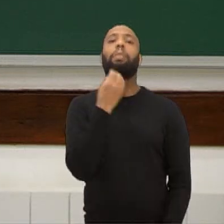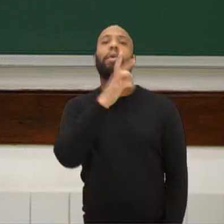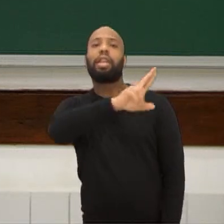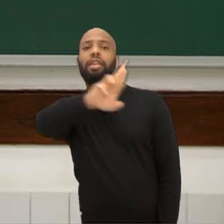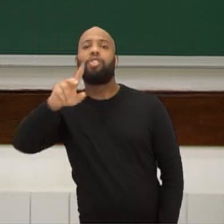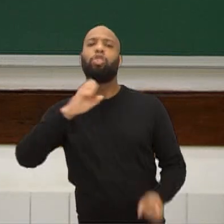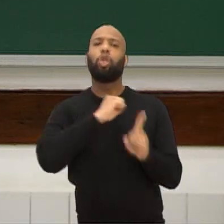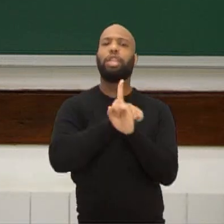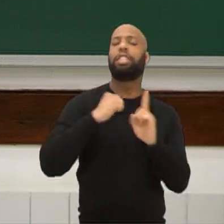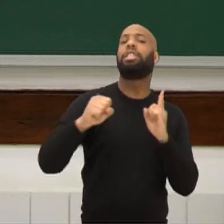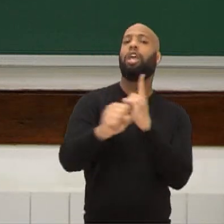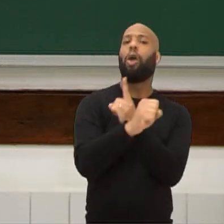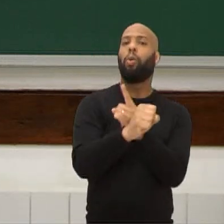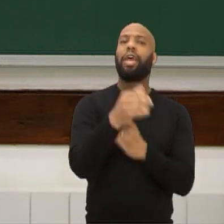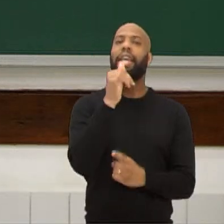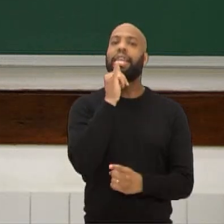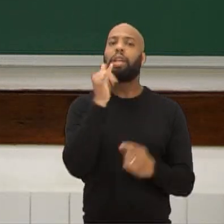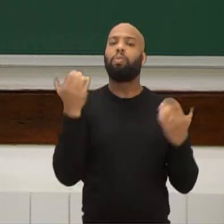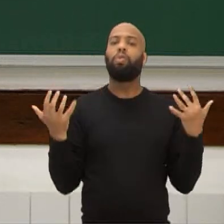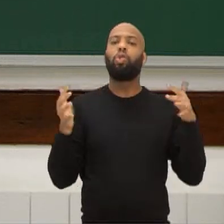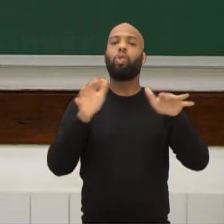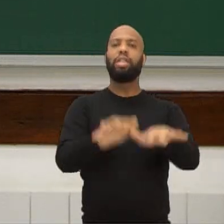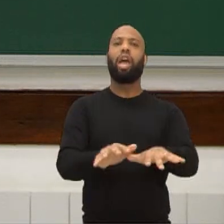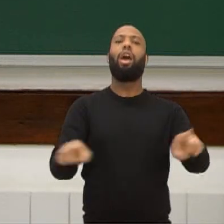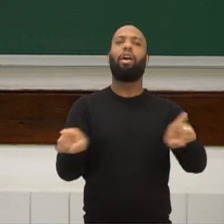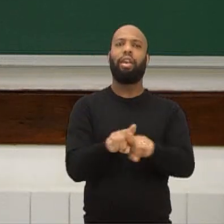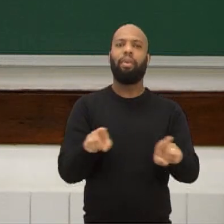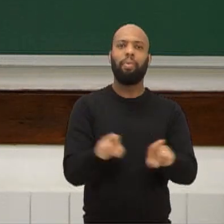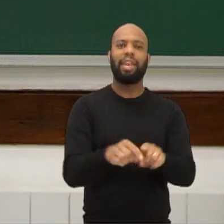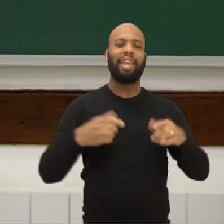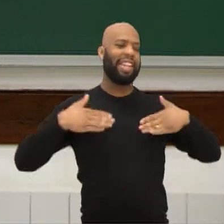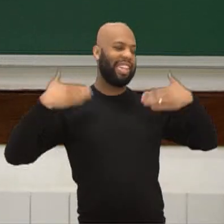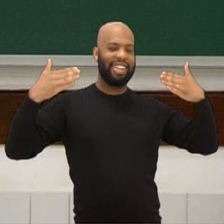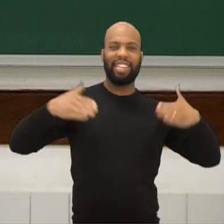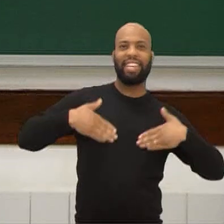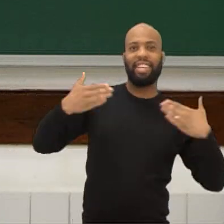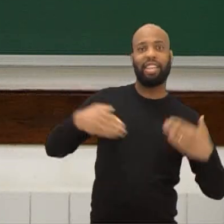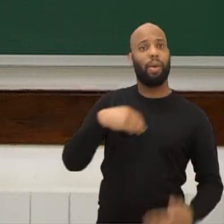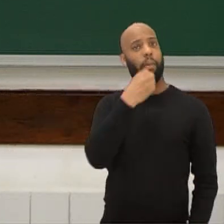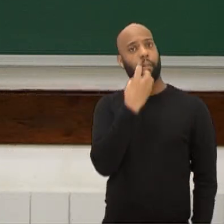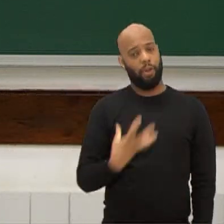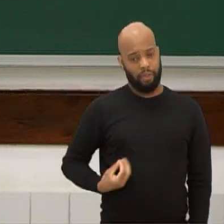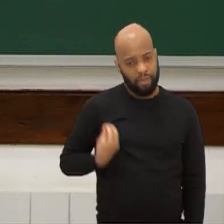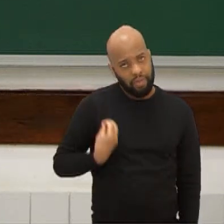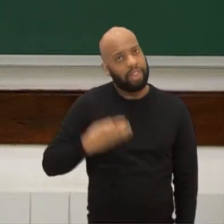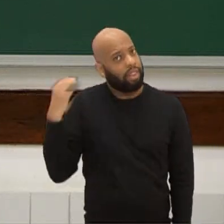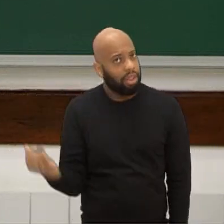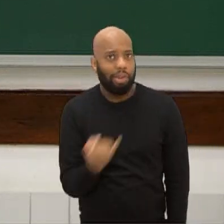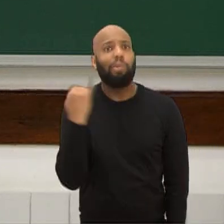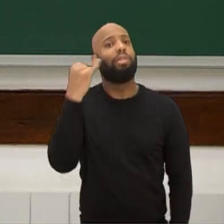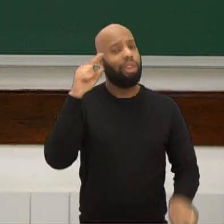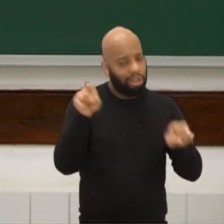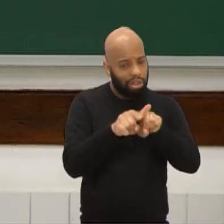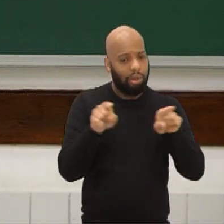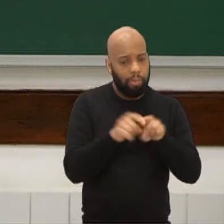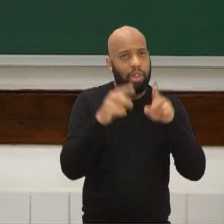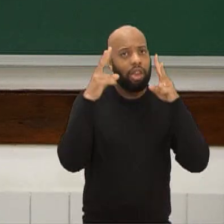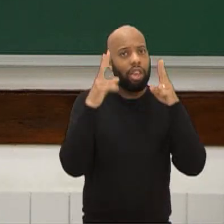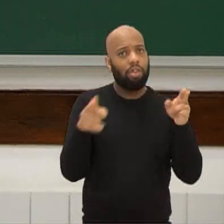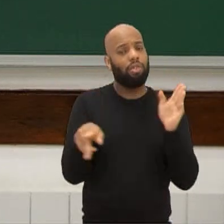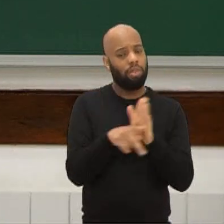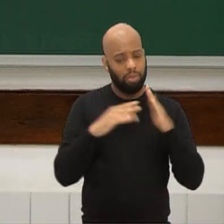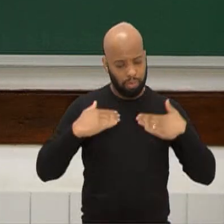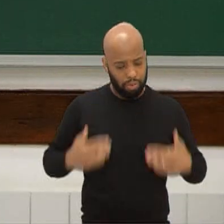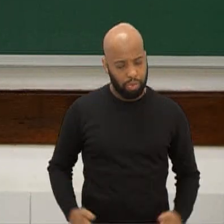os sociais, a inclusão, né? Alegria, bem-estar, qualidade de vida, são tão importantes quanto os outros